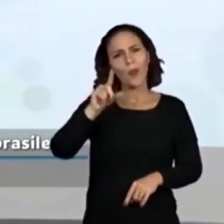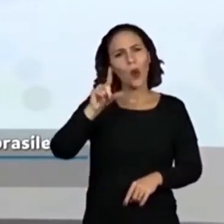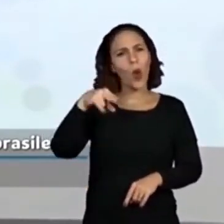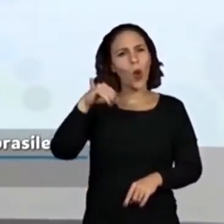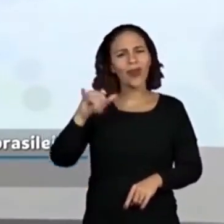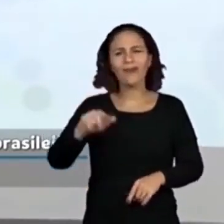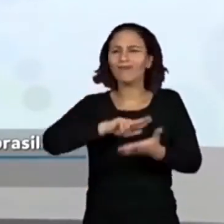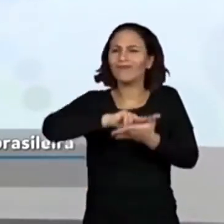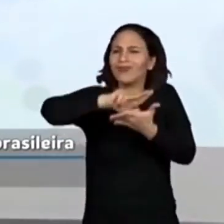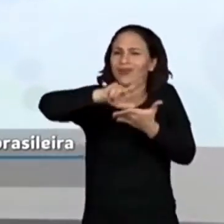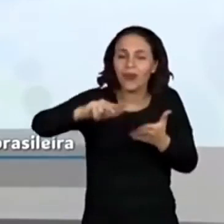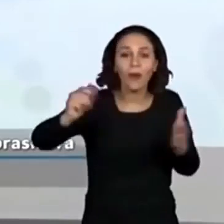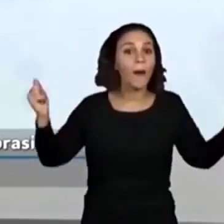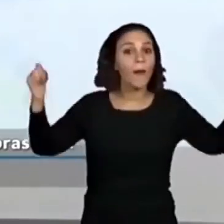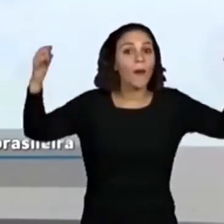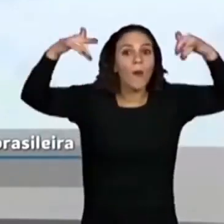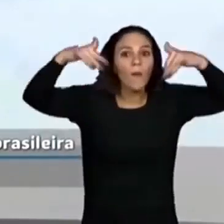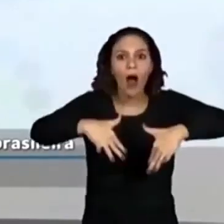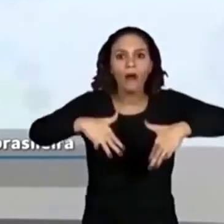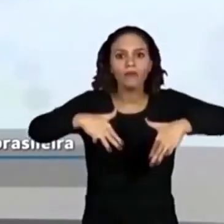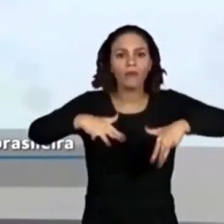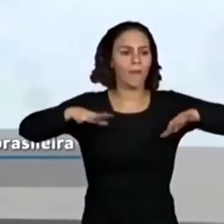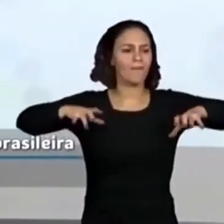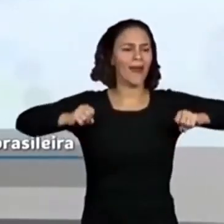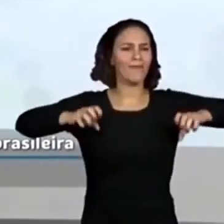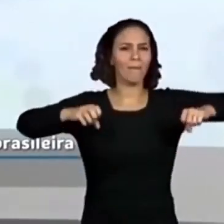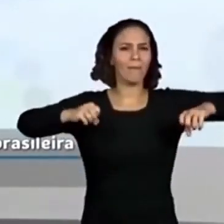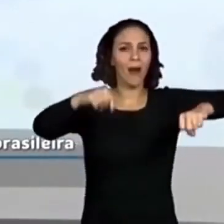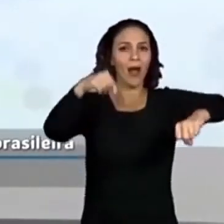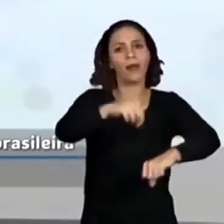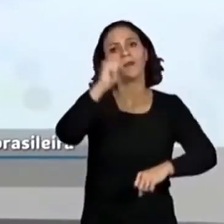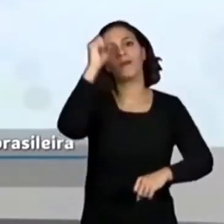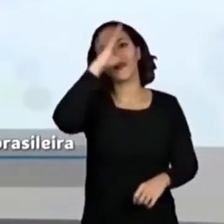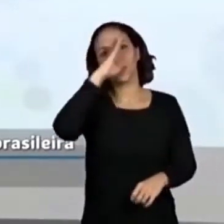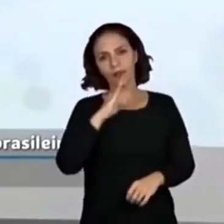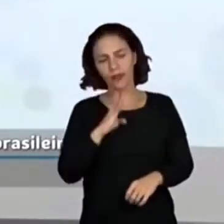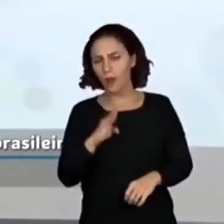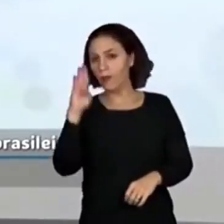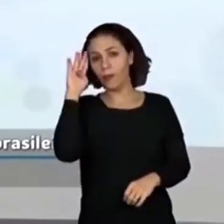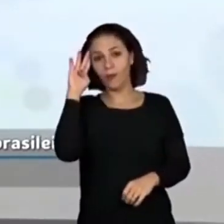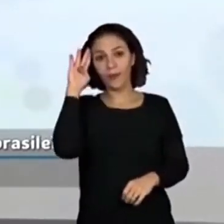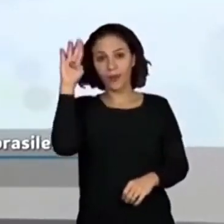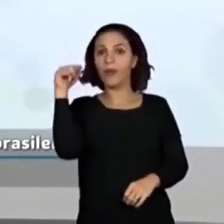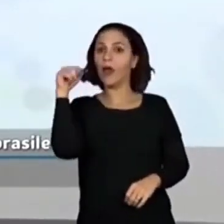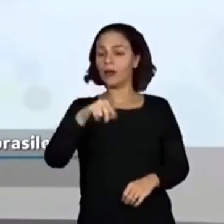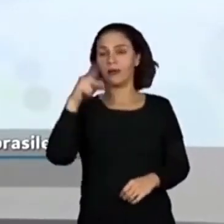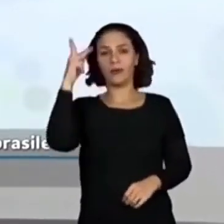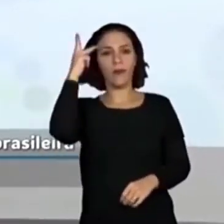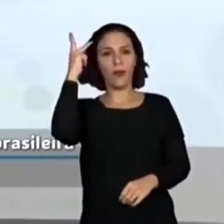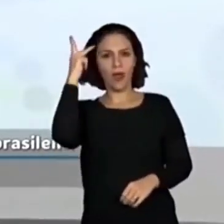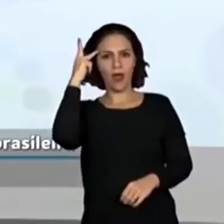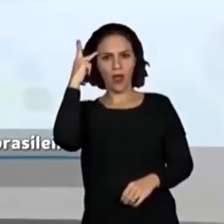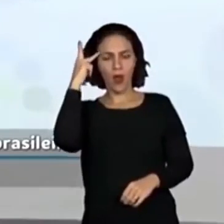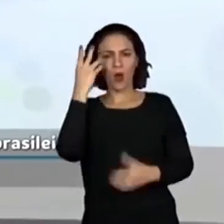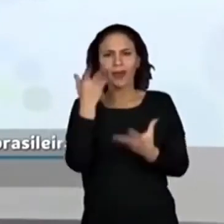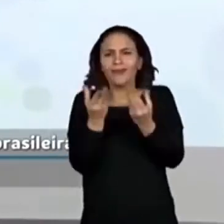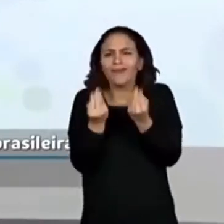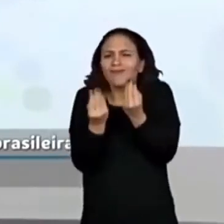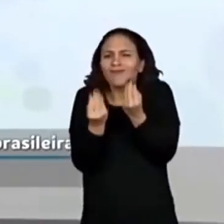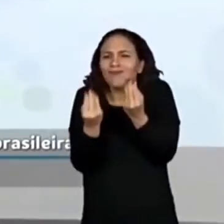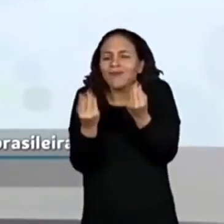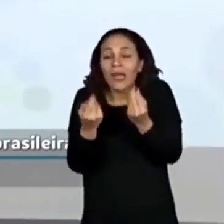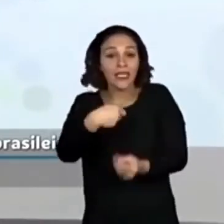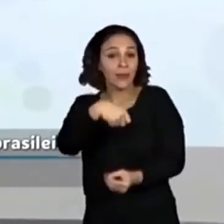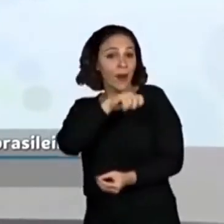leva. E vieram ocupar espaços aqui no Brasil, né, principalmente aqui no estado de São Paulo, muitos italianos e